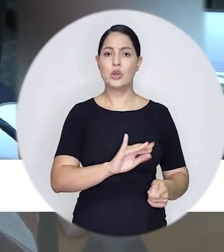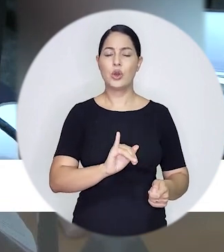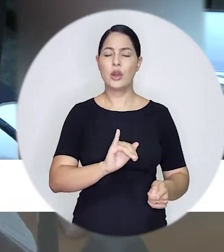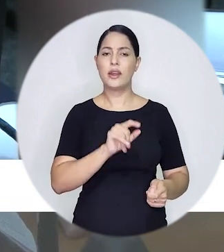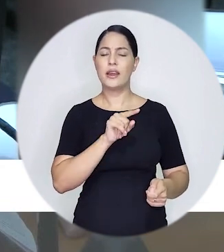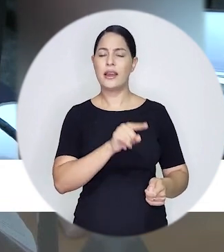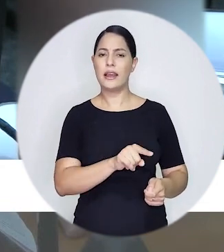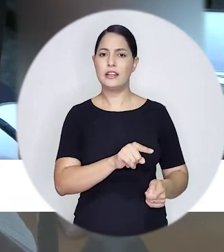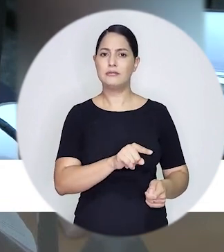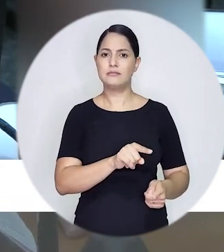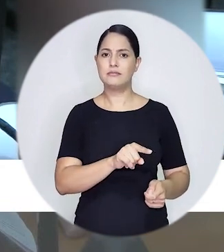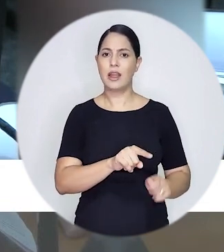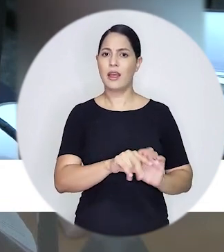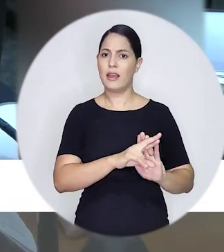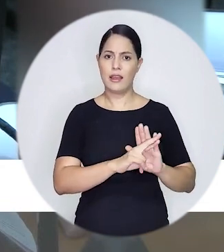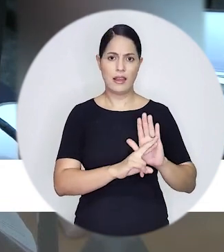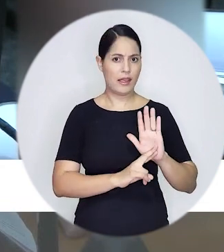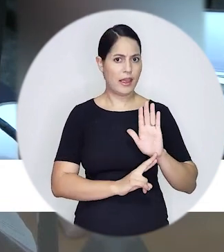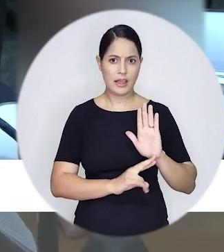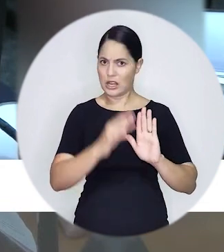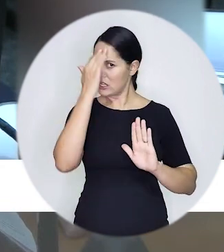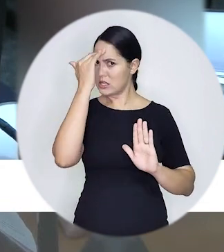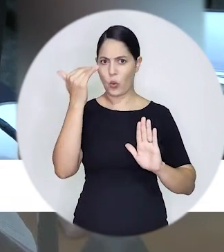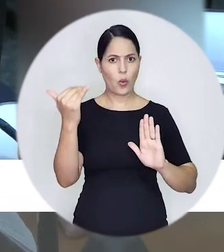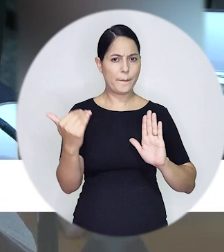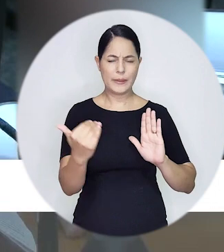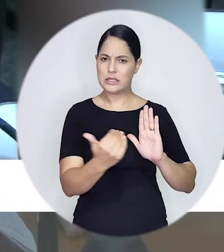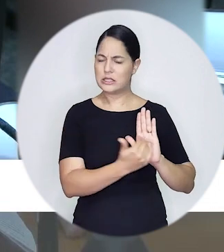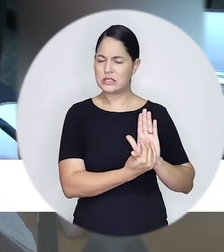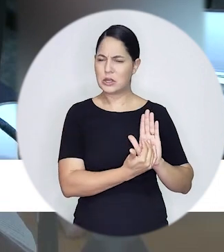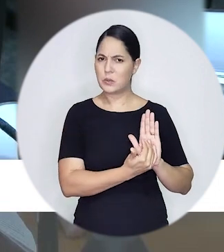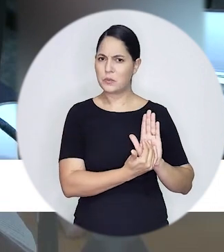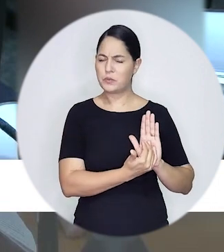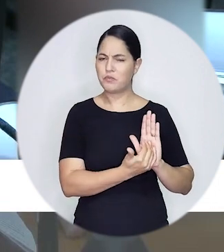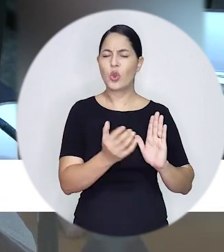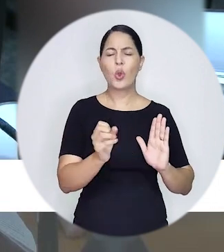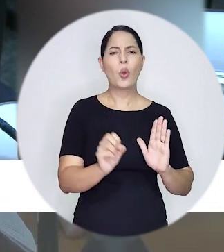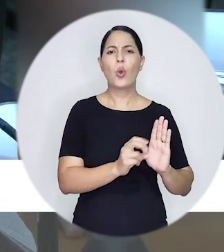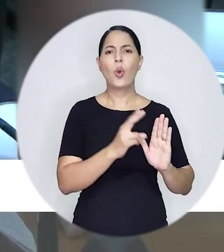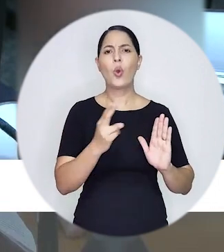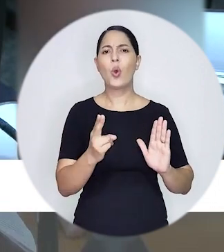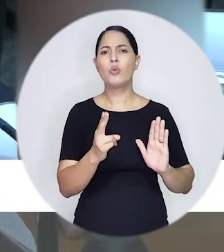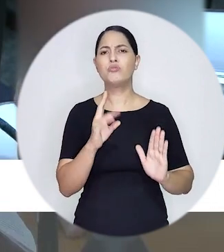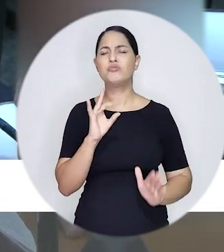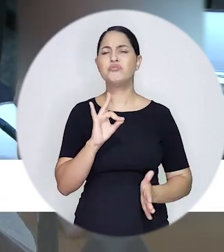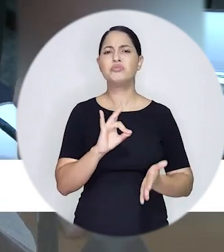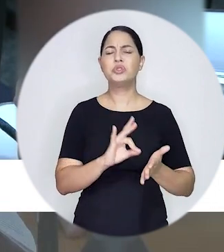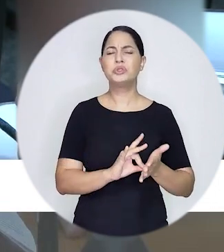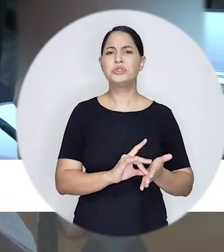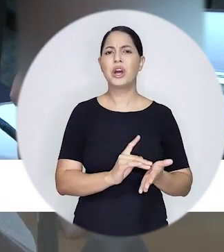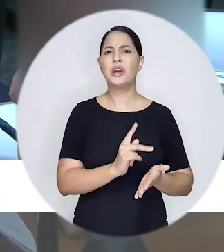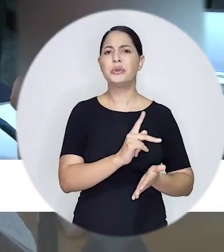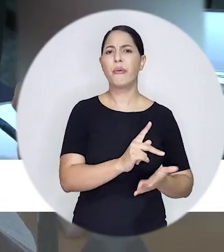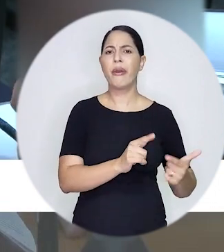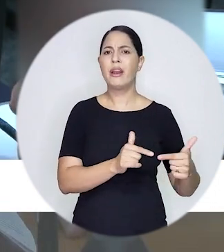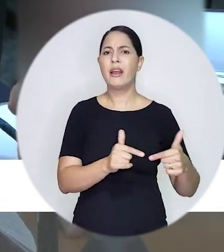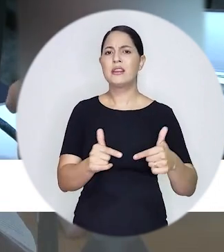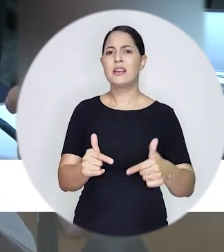descumpriu alguma das regras específicas do ponto de vista disciplinar ou se